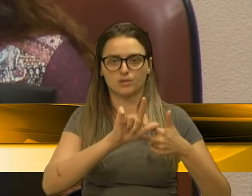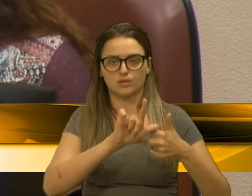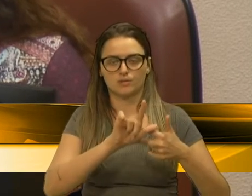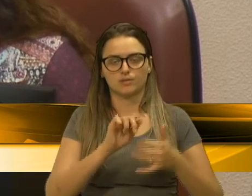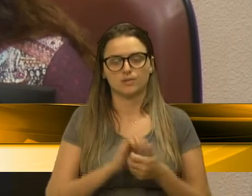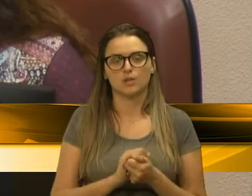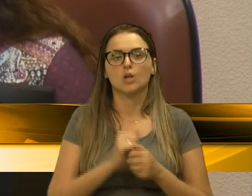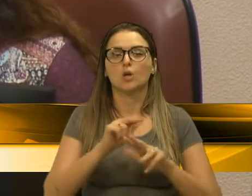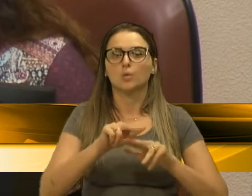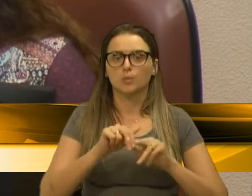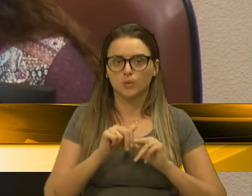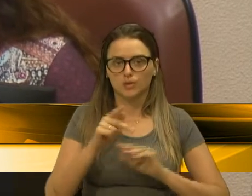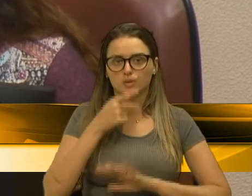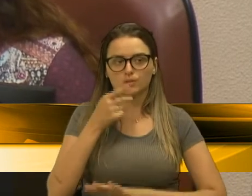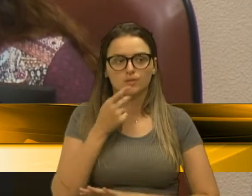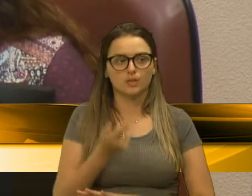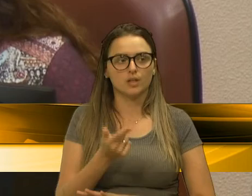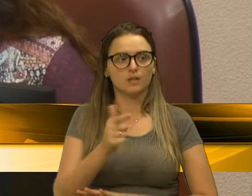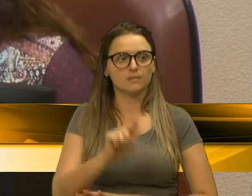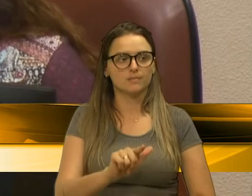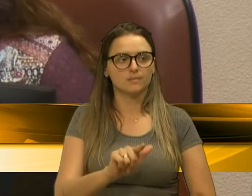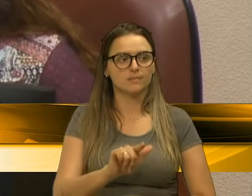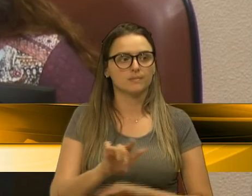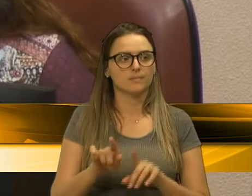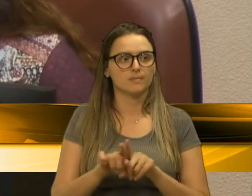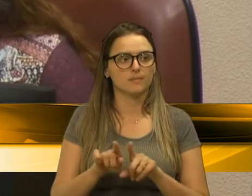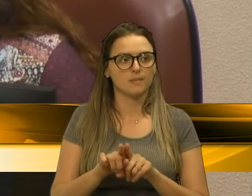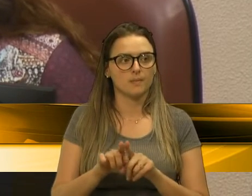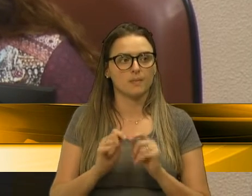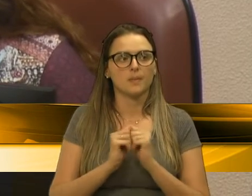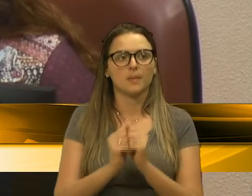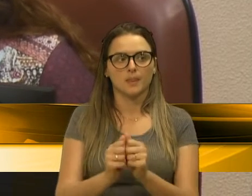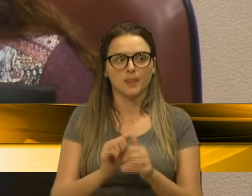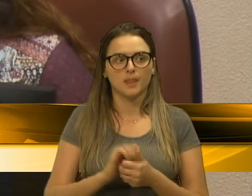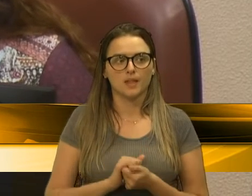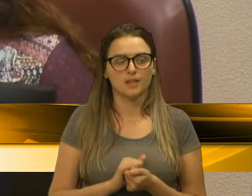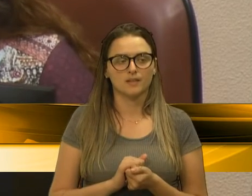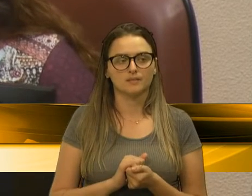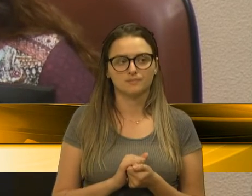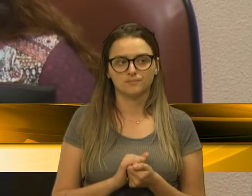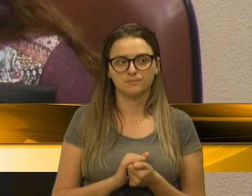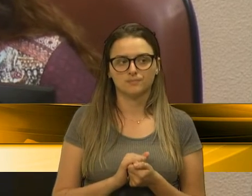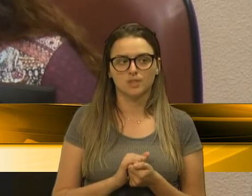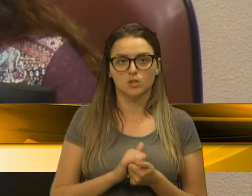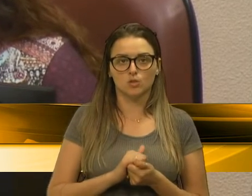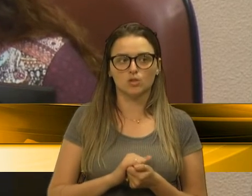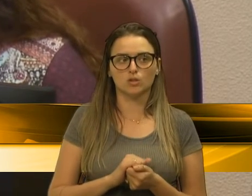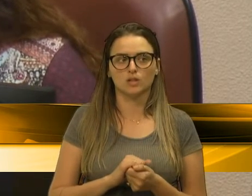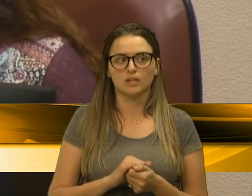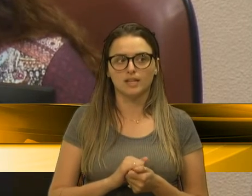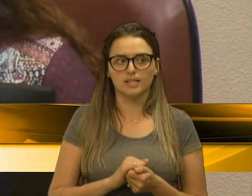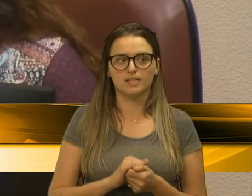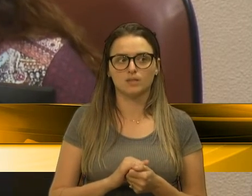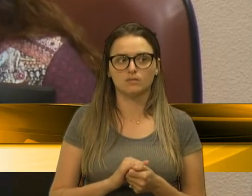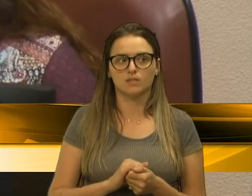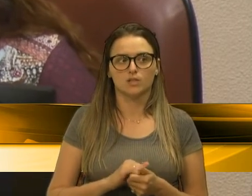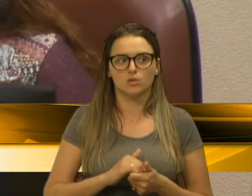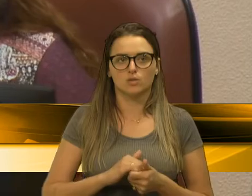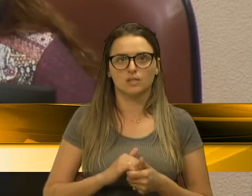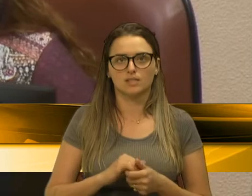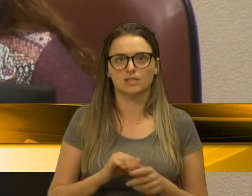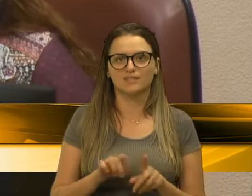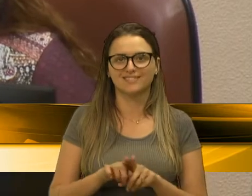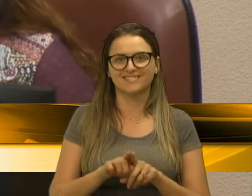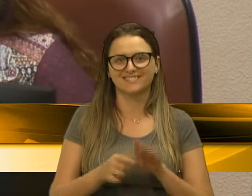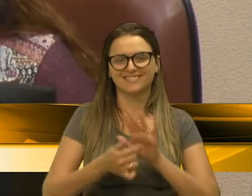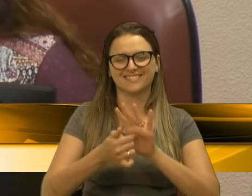então, é a esse tipo de decreto que extrapola o conteúdo normativo de lei a que o Executivo deve dar cumprimento, que se